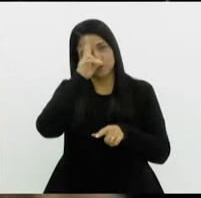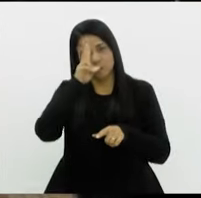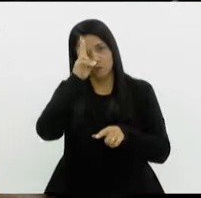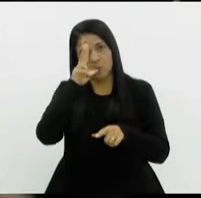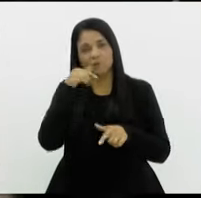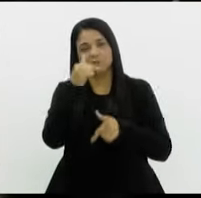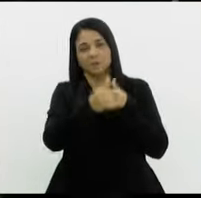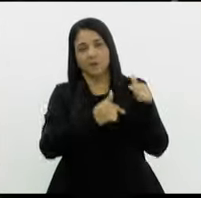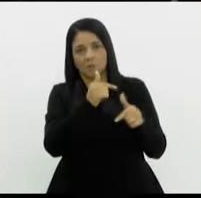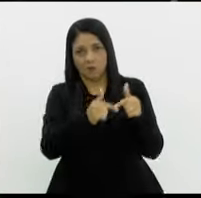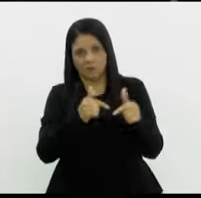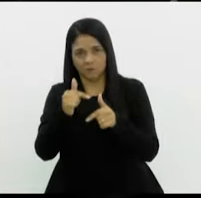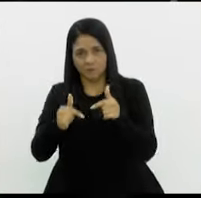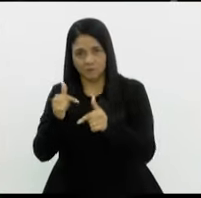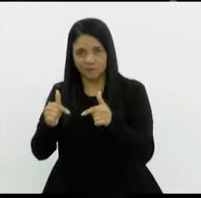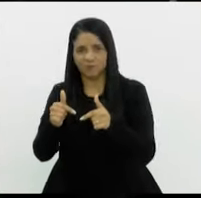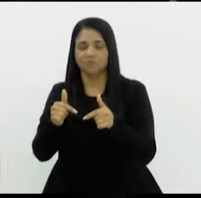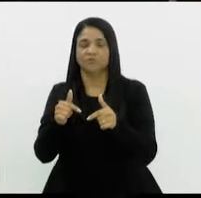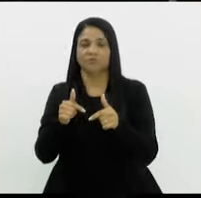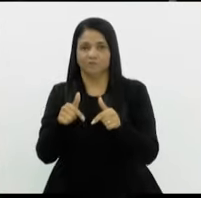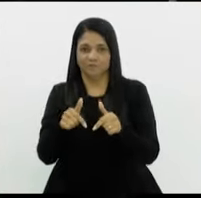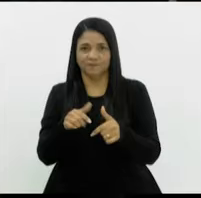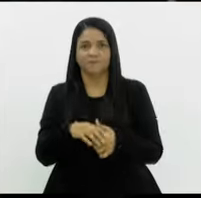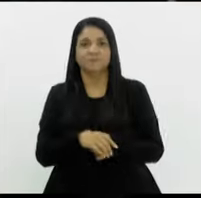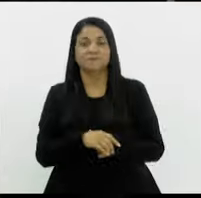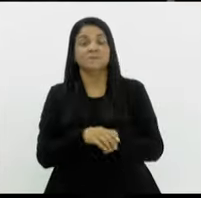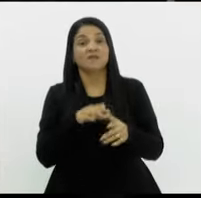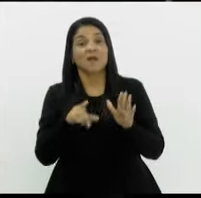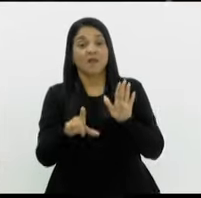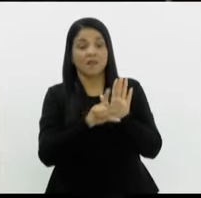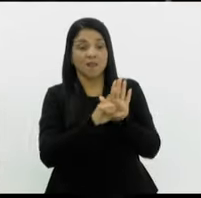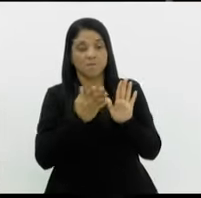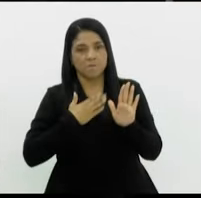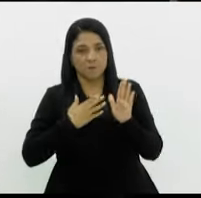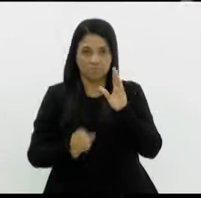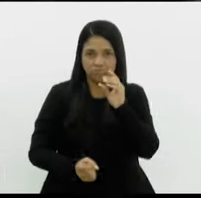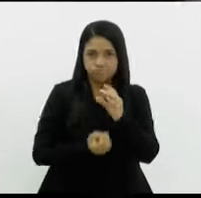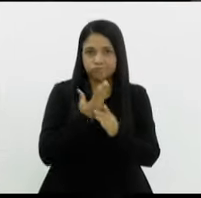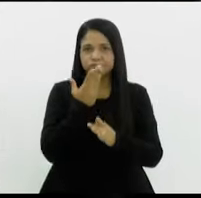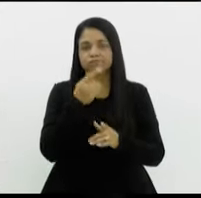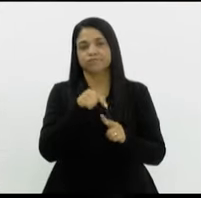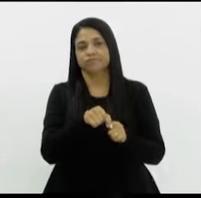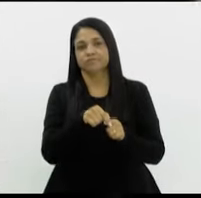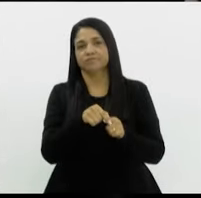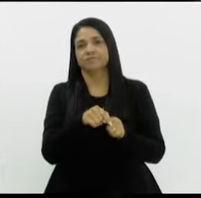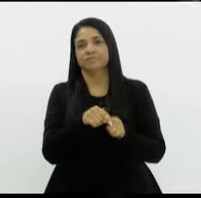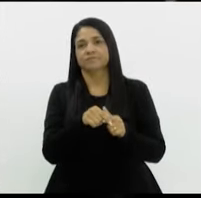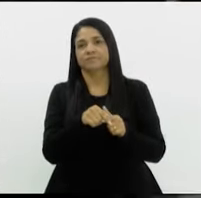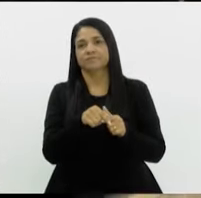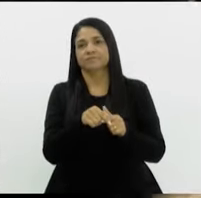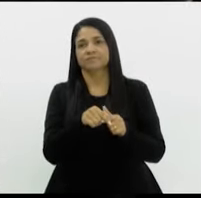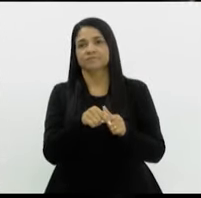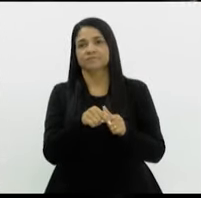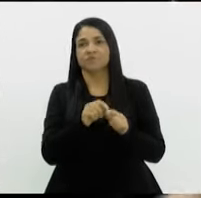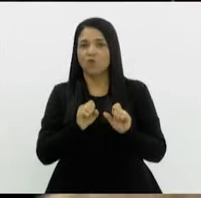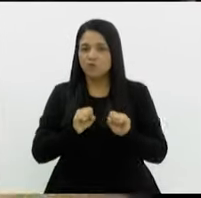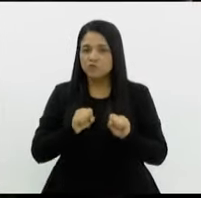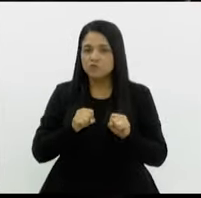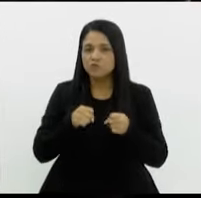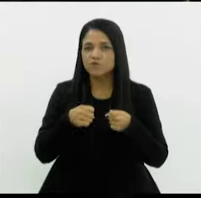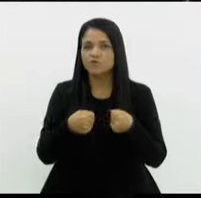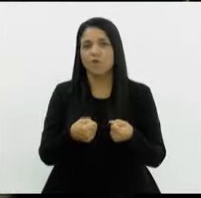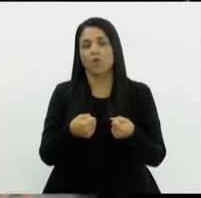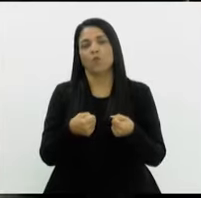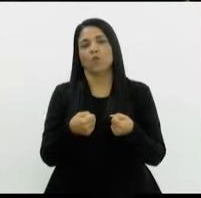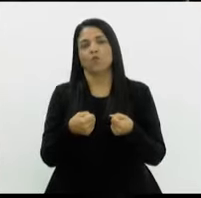por eles gozados. Essa legislação, que é de minha autoria, ela vem a calhar por conta do esforço conjunto